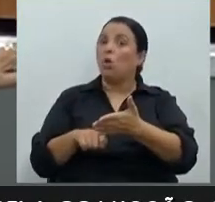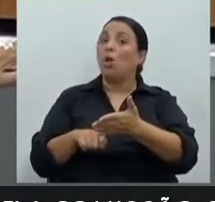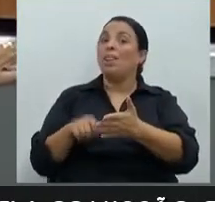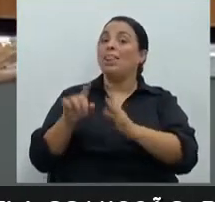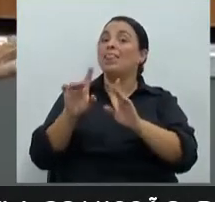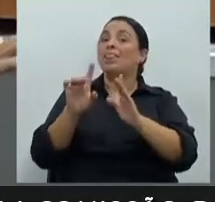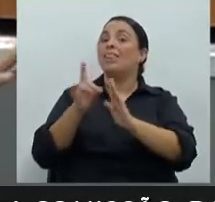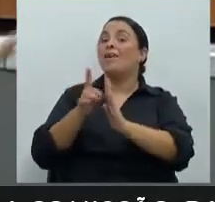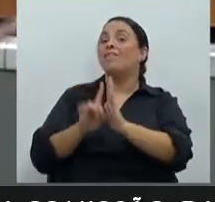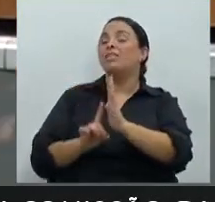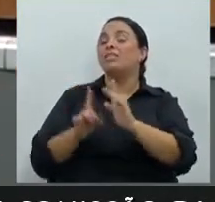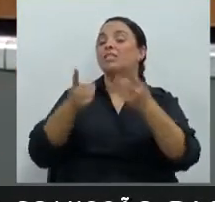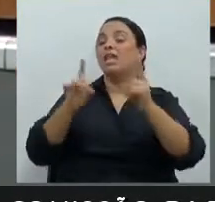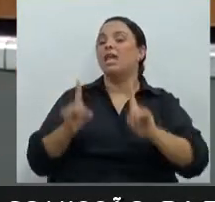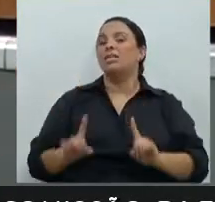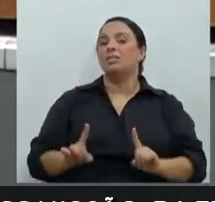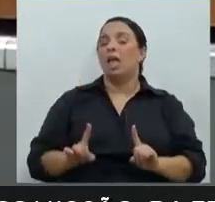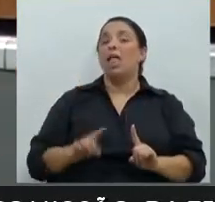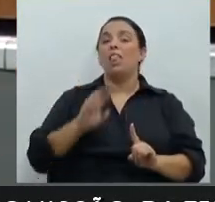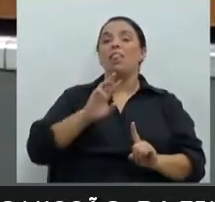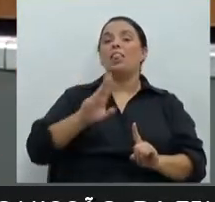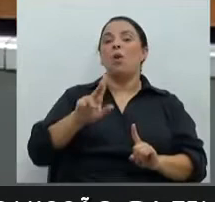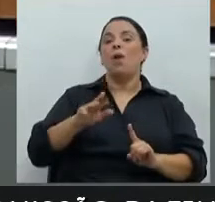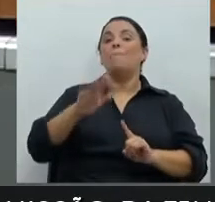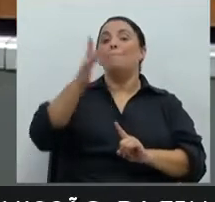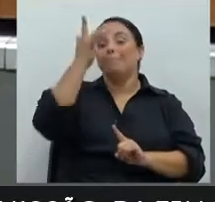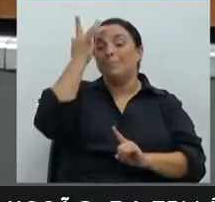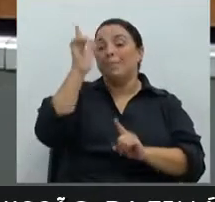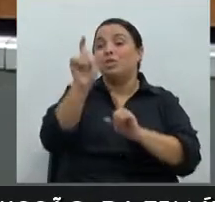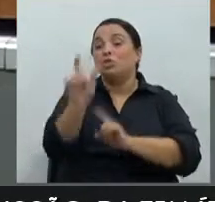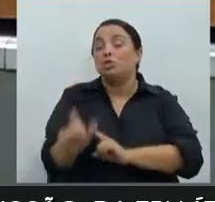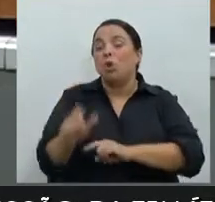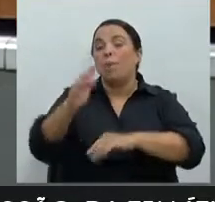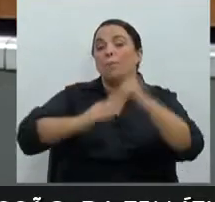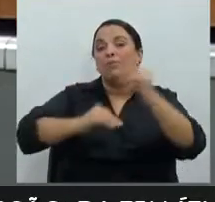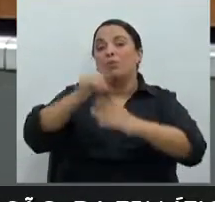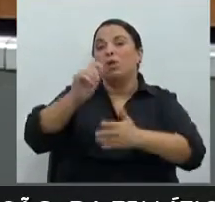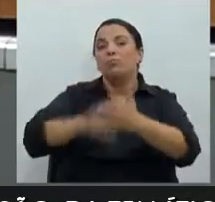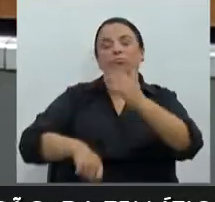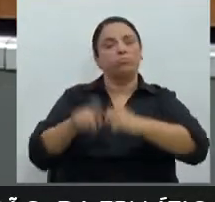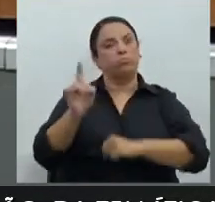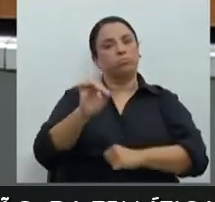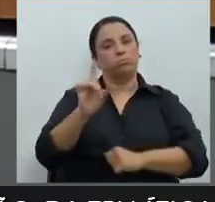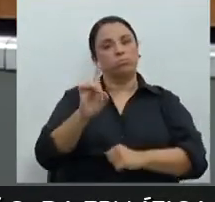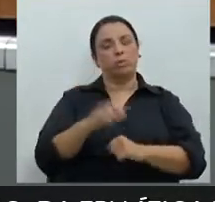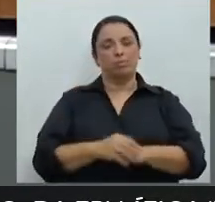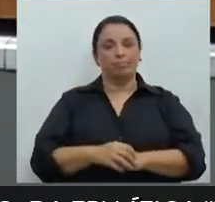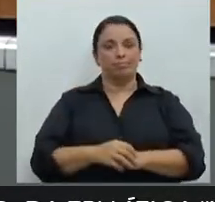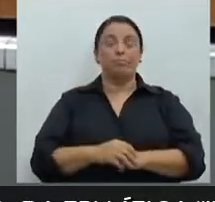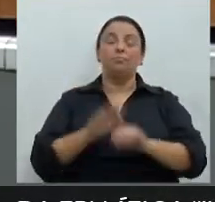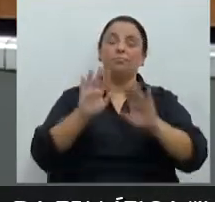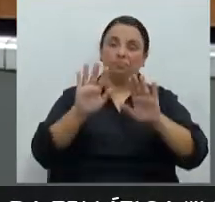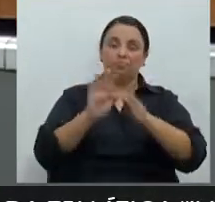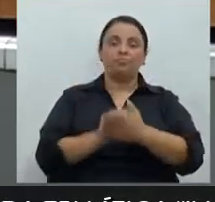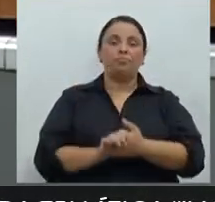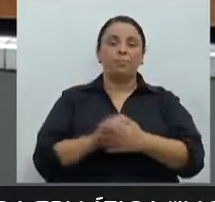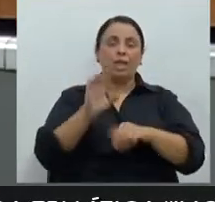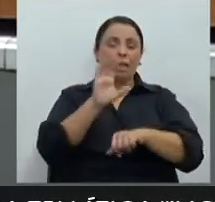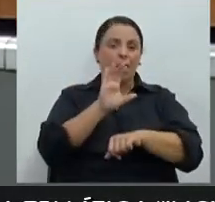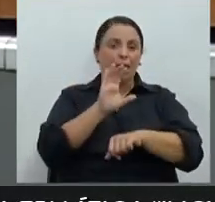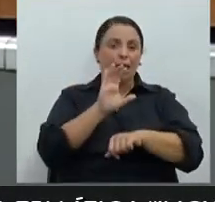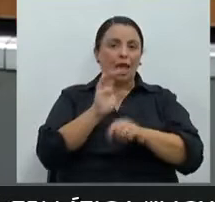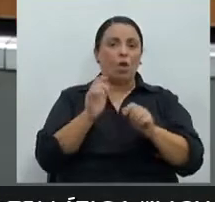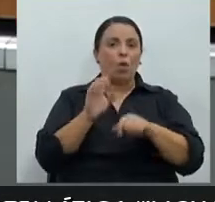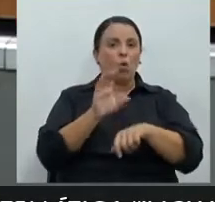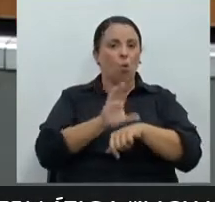deficiências e não profissionais. E em relação à capacitação, né? Nós vemos,